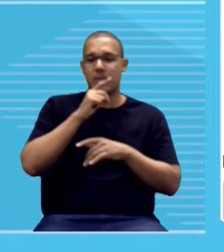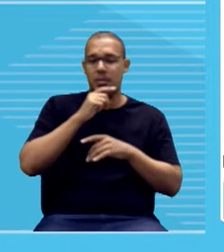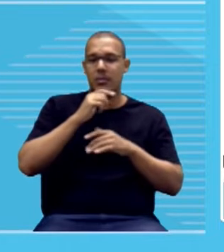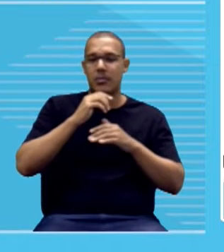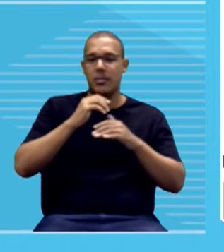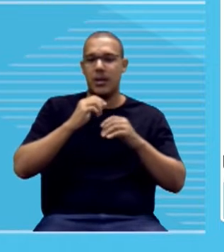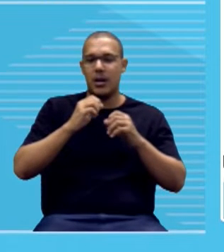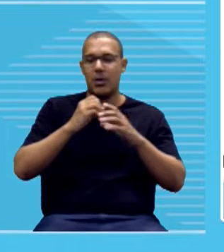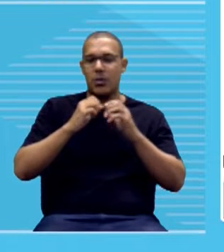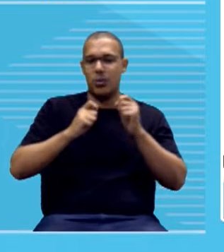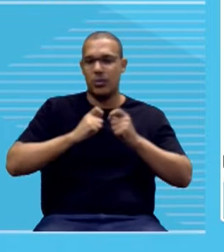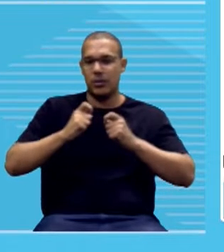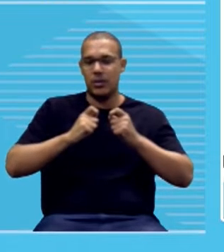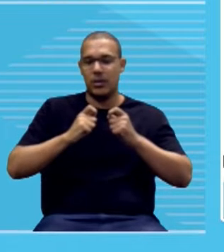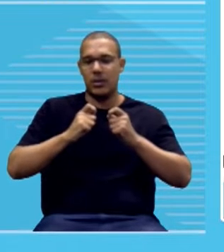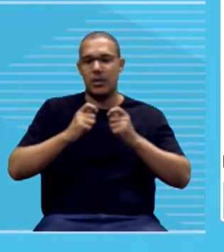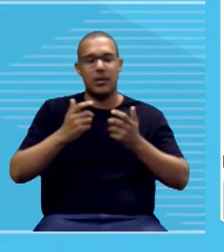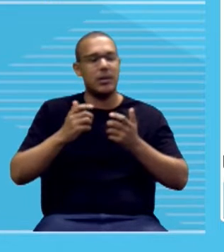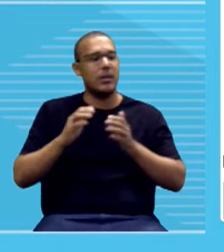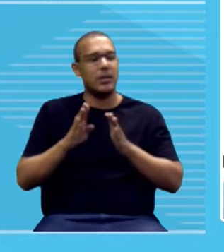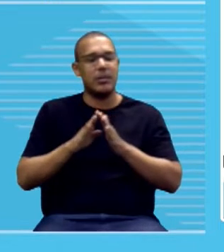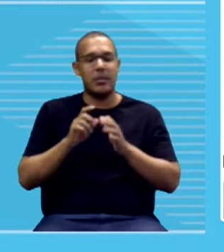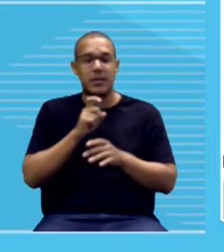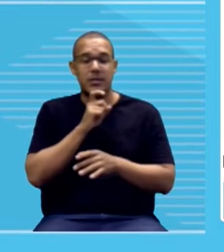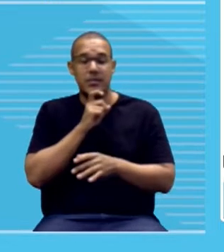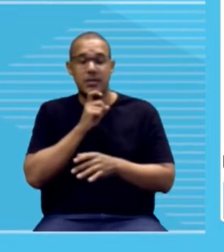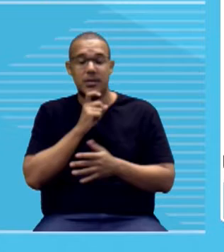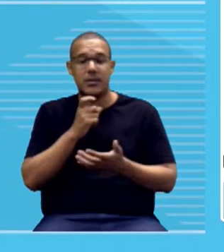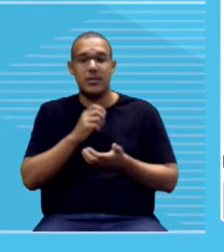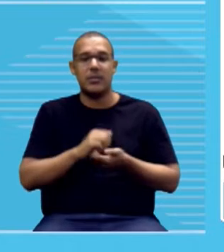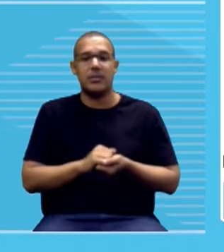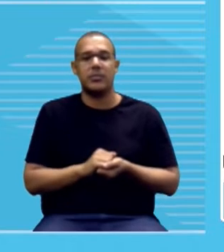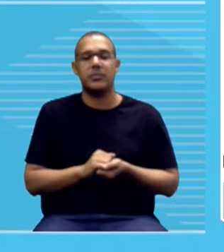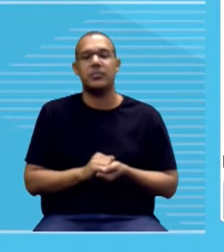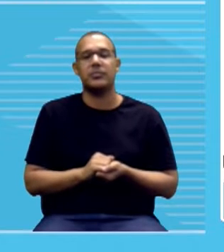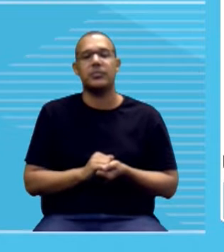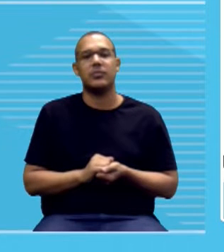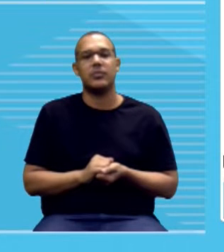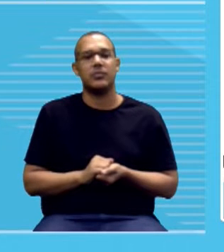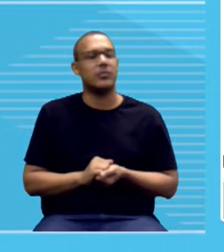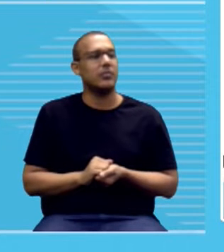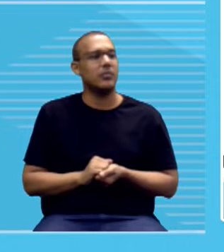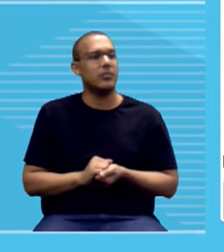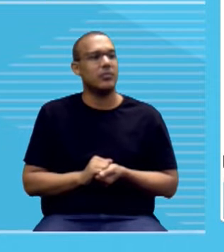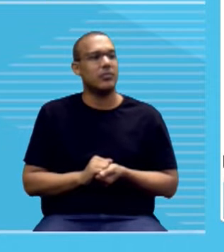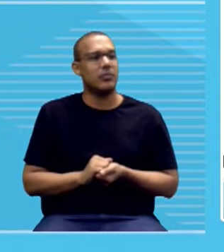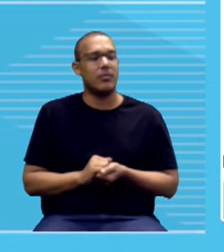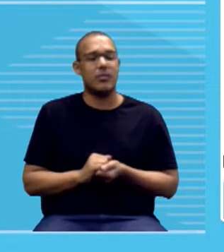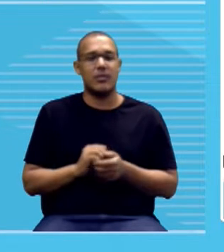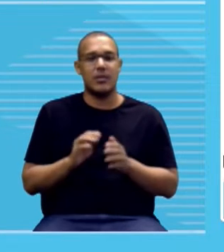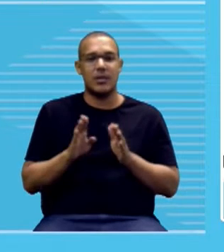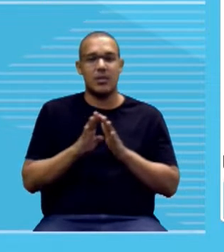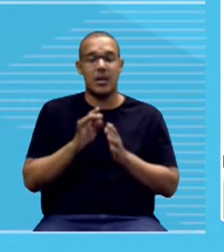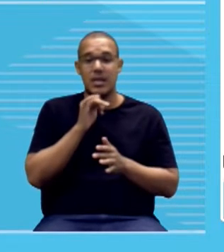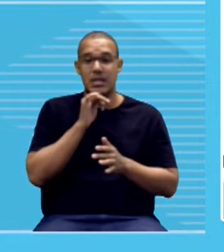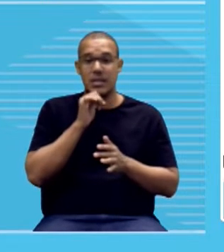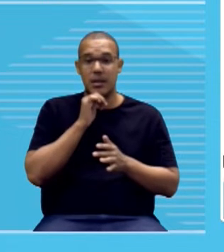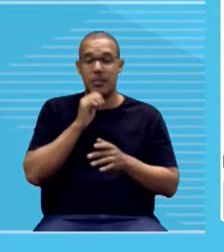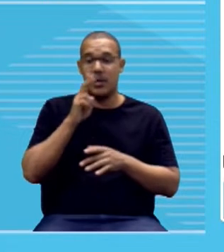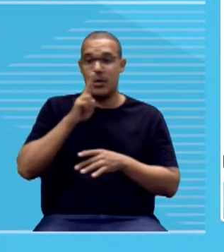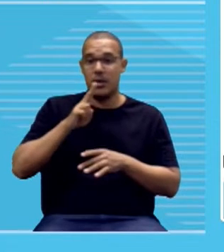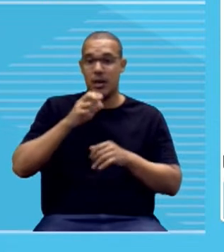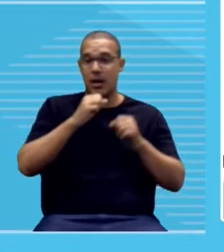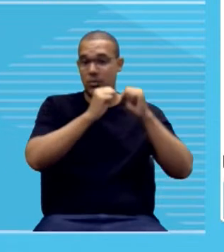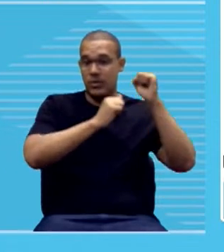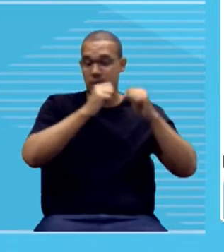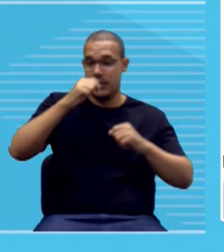quanto como refrigerante, né? Para a gente poder ter essa dissipação de energia. No caso de Angra e de Fukushima, ambas usam água